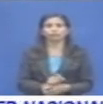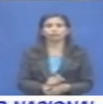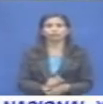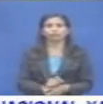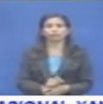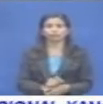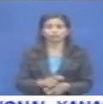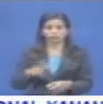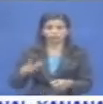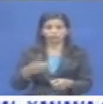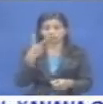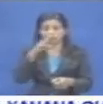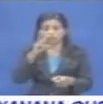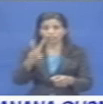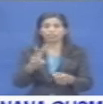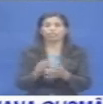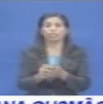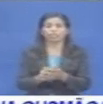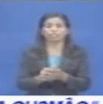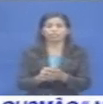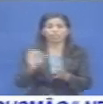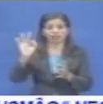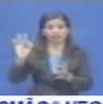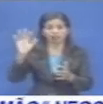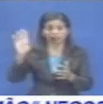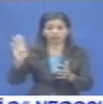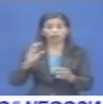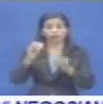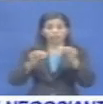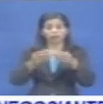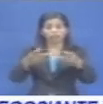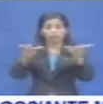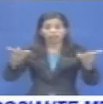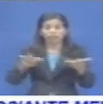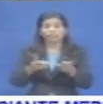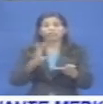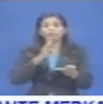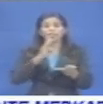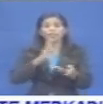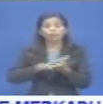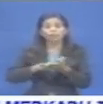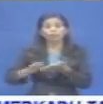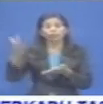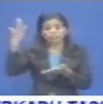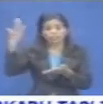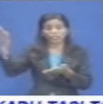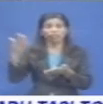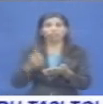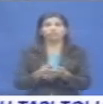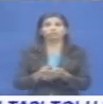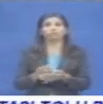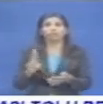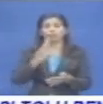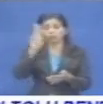Foi em Laisnesa e viral em mídia social Facebook, quando a Bafati em captação Bemos e a Torrumeta Nebe